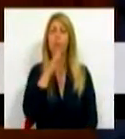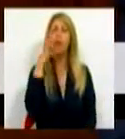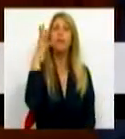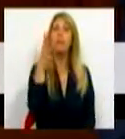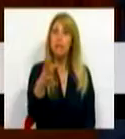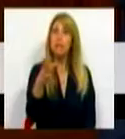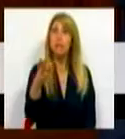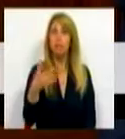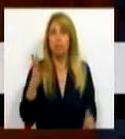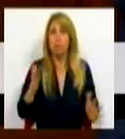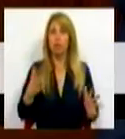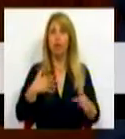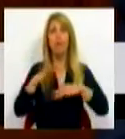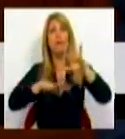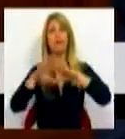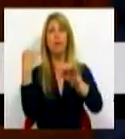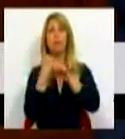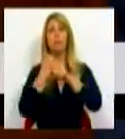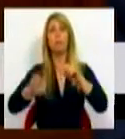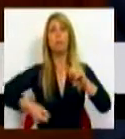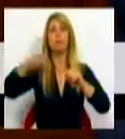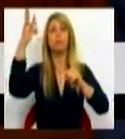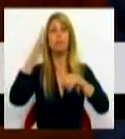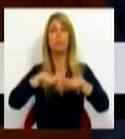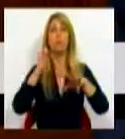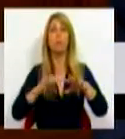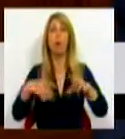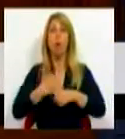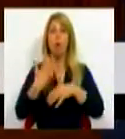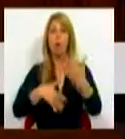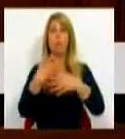vários trabalhos, nomeadamente no âmbito das operações de titularização,